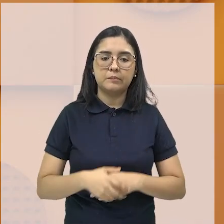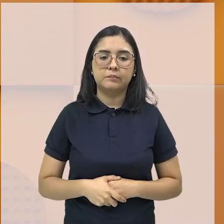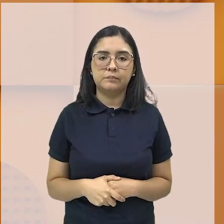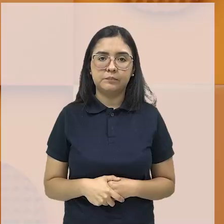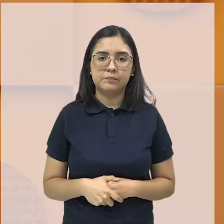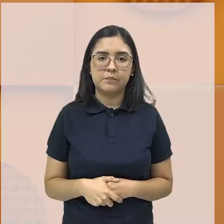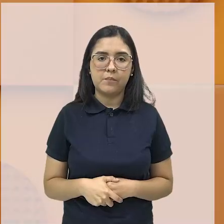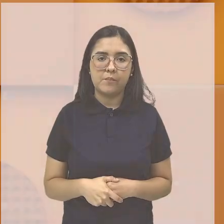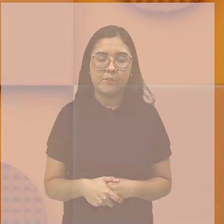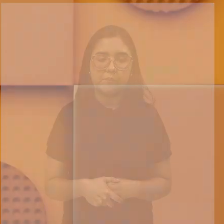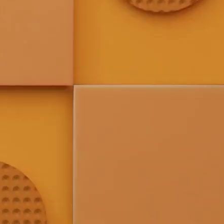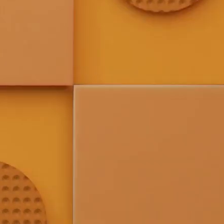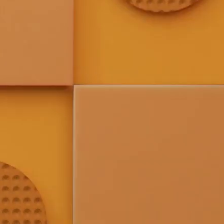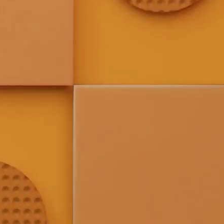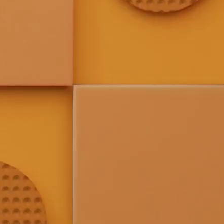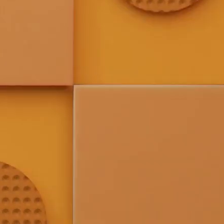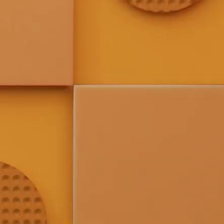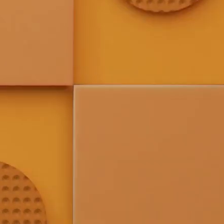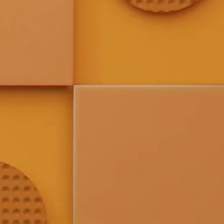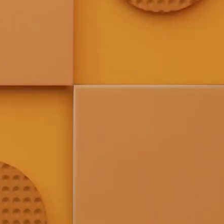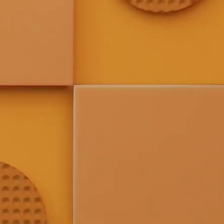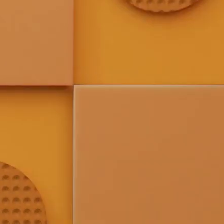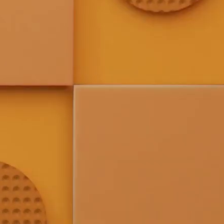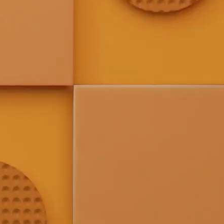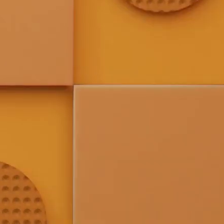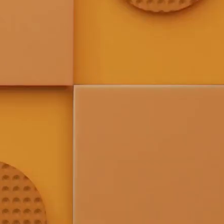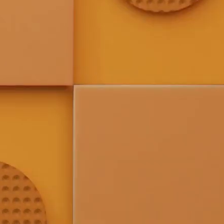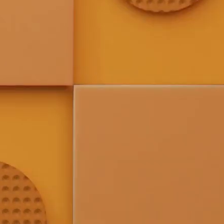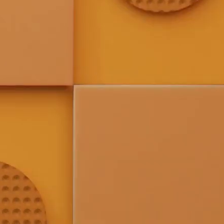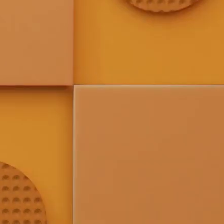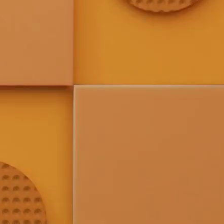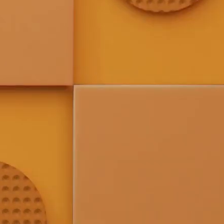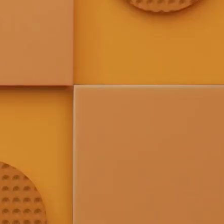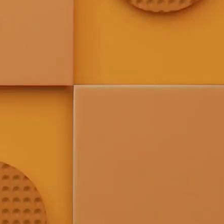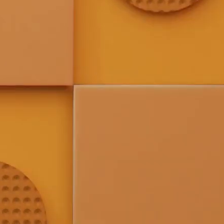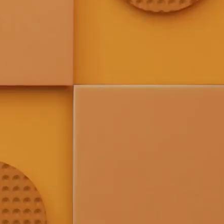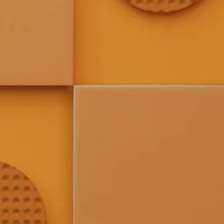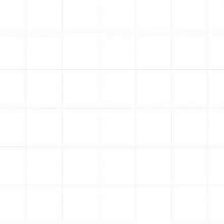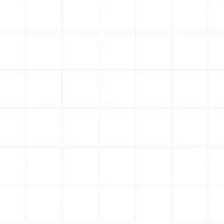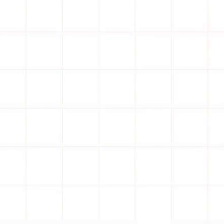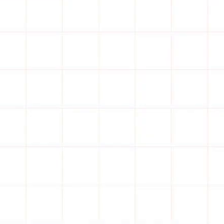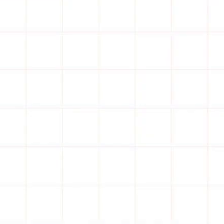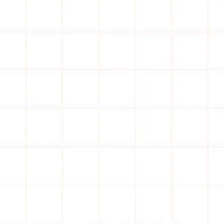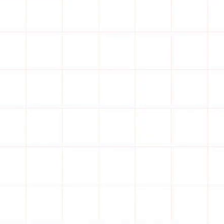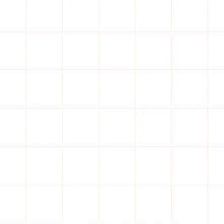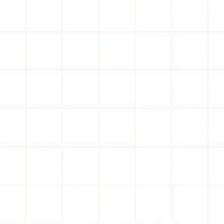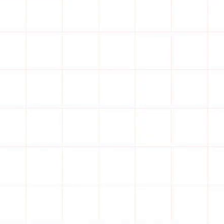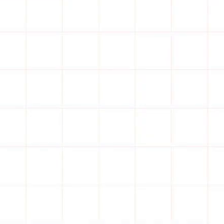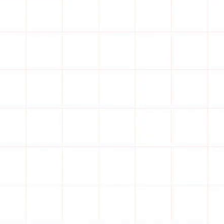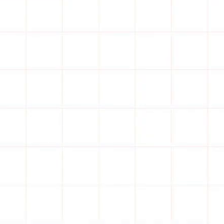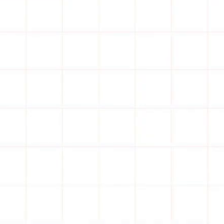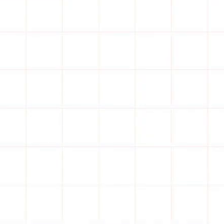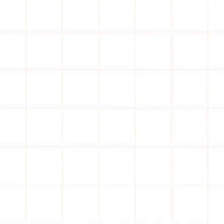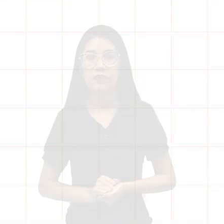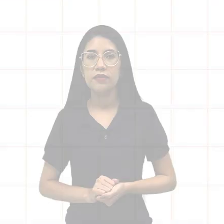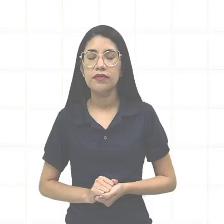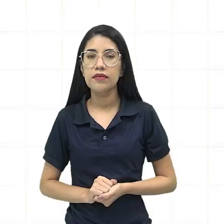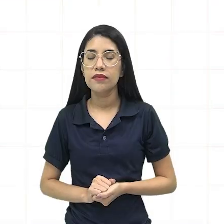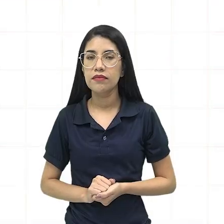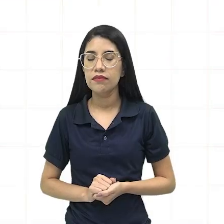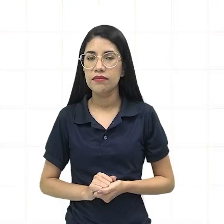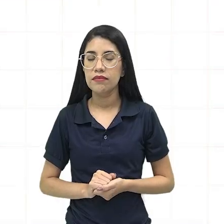vai concordar, né, com essas ações, tá bem? Então, dando continuidade ao nosso texto,